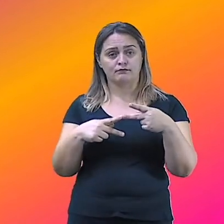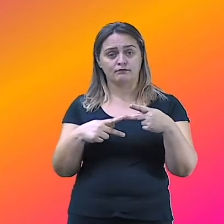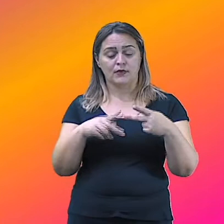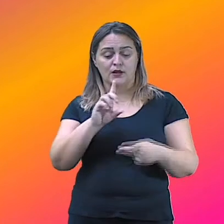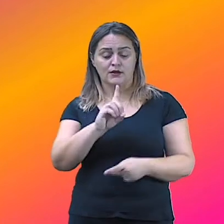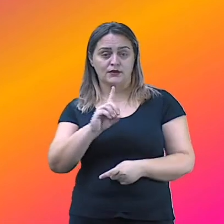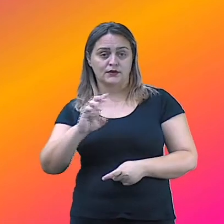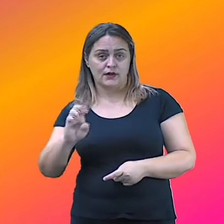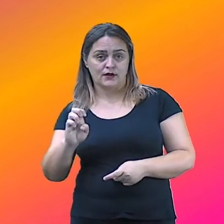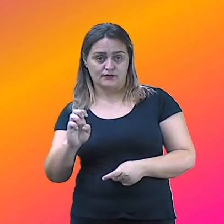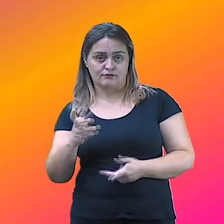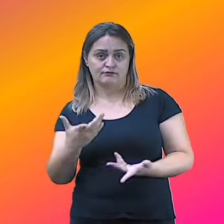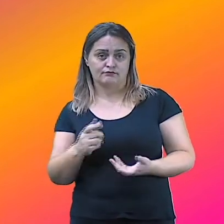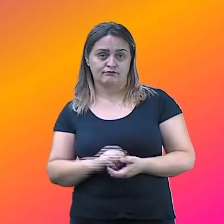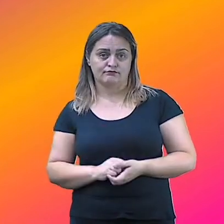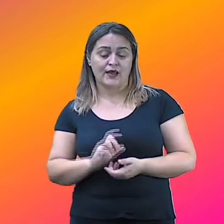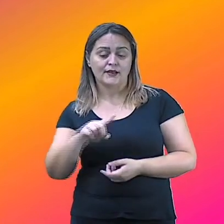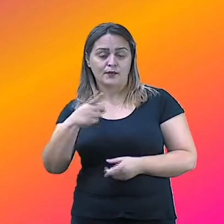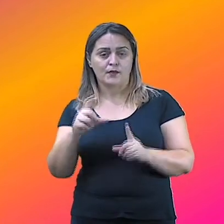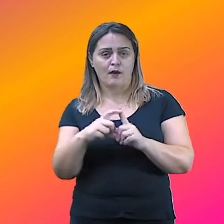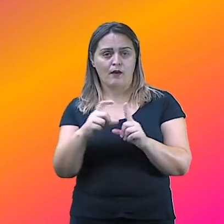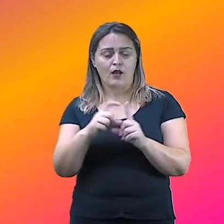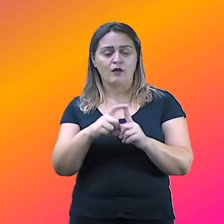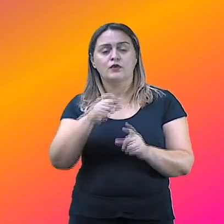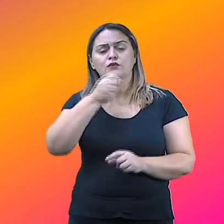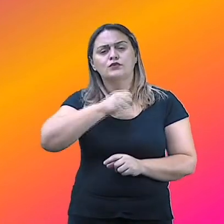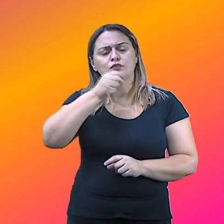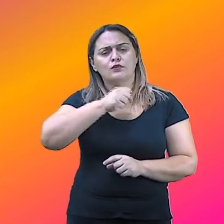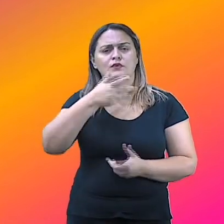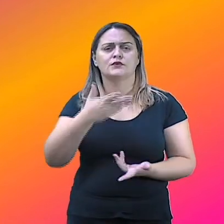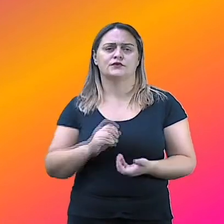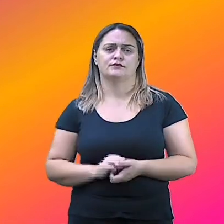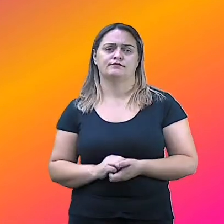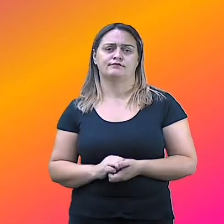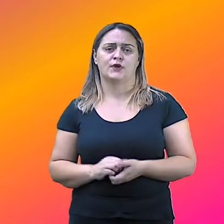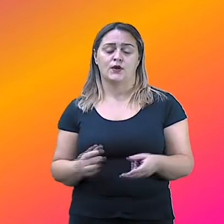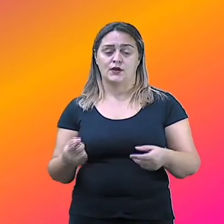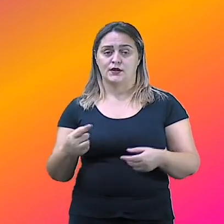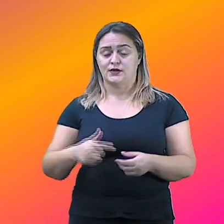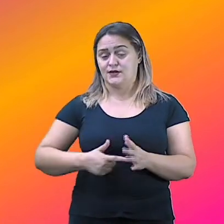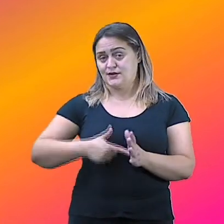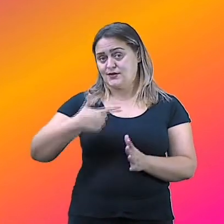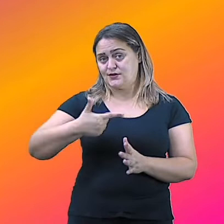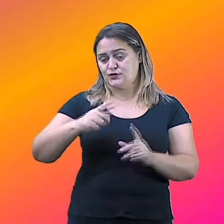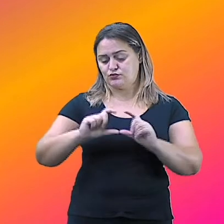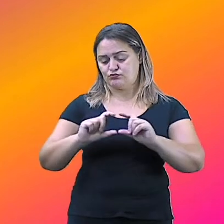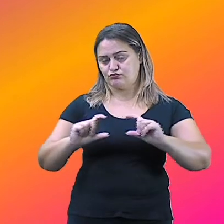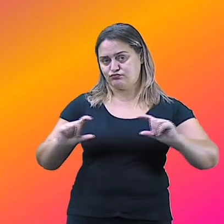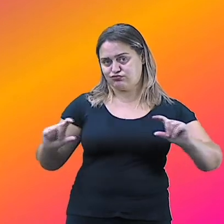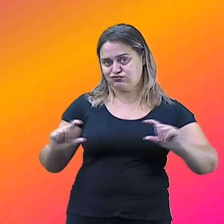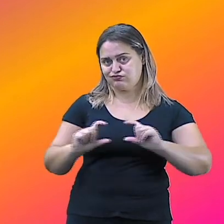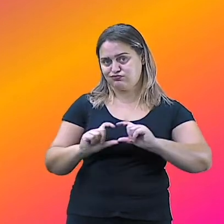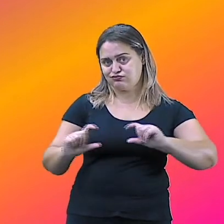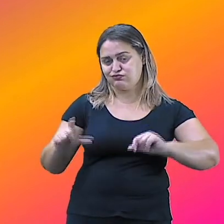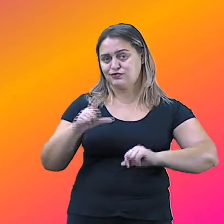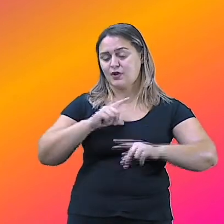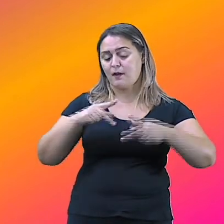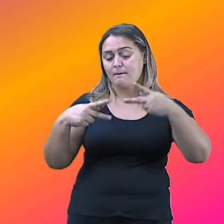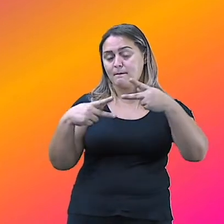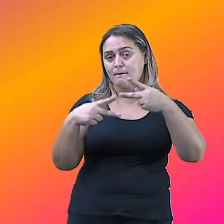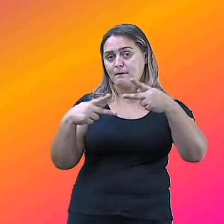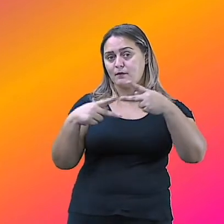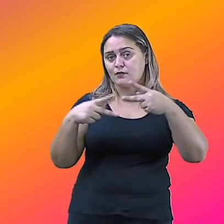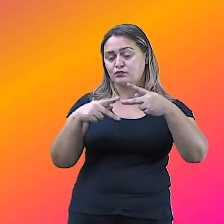sorvete. Portanto, na segunda frase, nós temos aí uma preposição para ligar